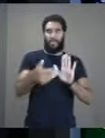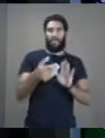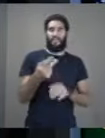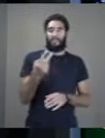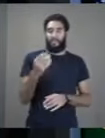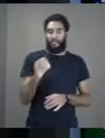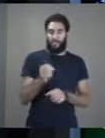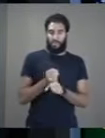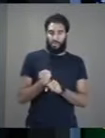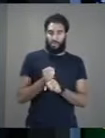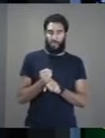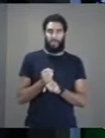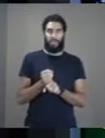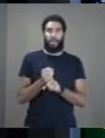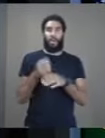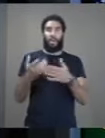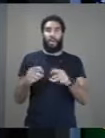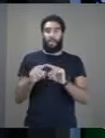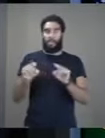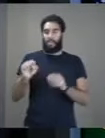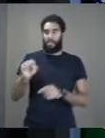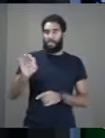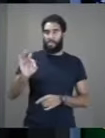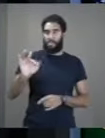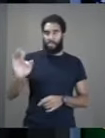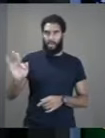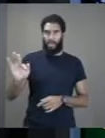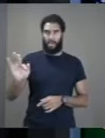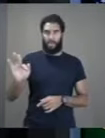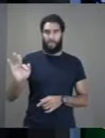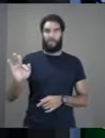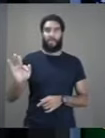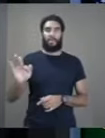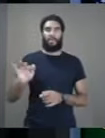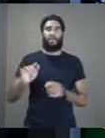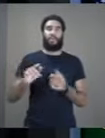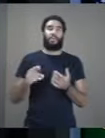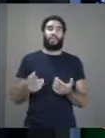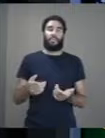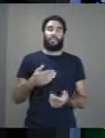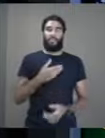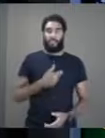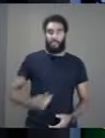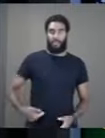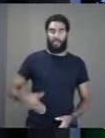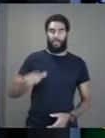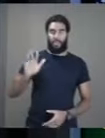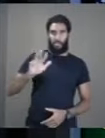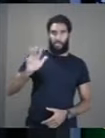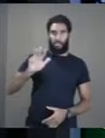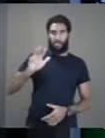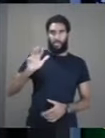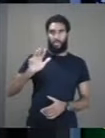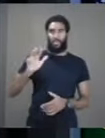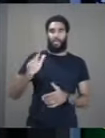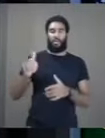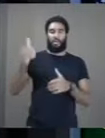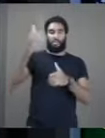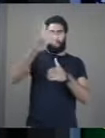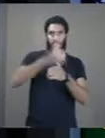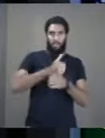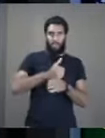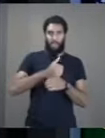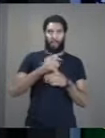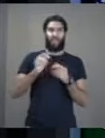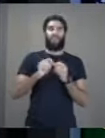de existência. Aí o Supremo, coincidentemente, quando o governo Lula do PT assume, resolve